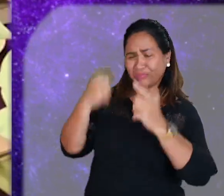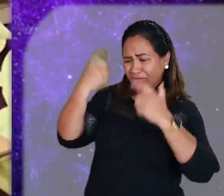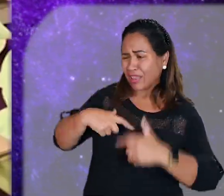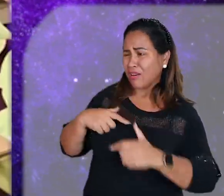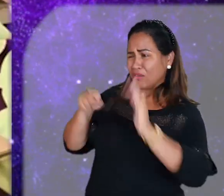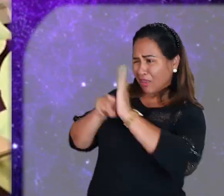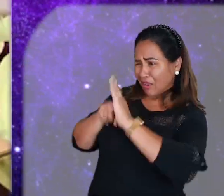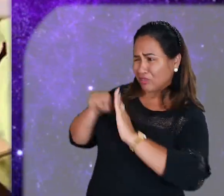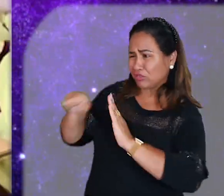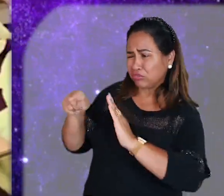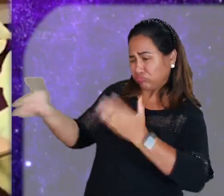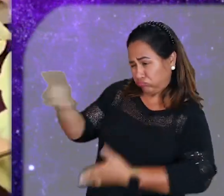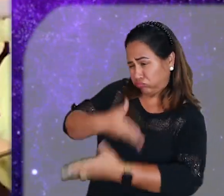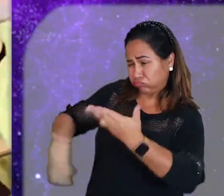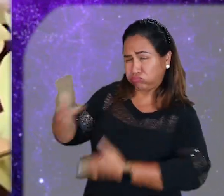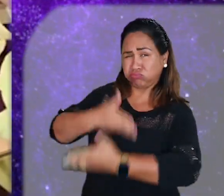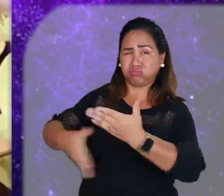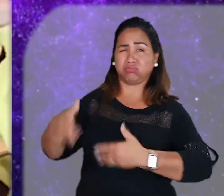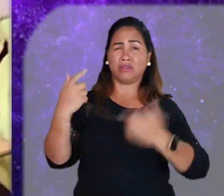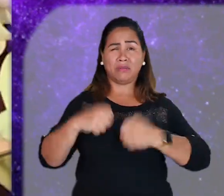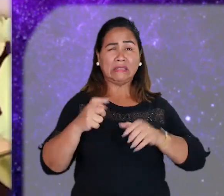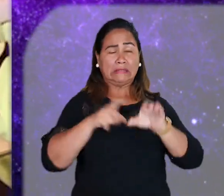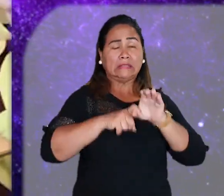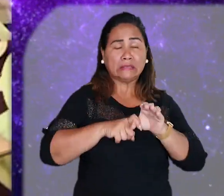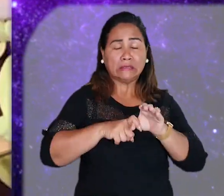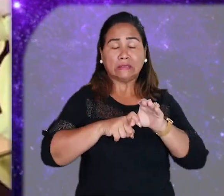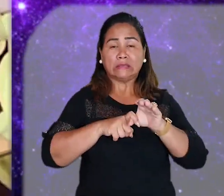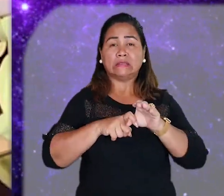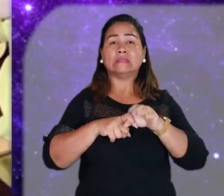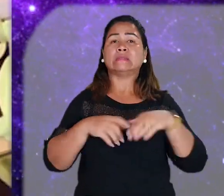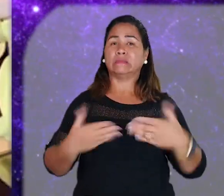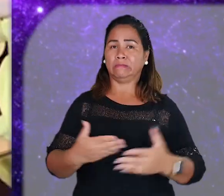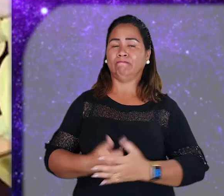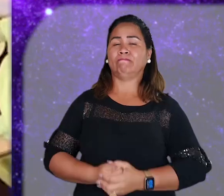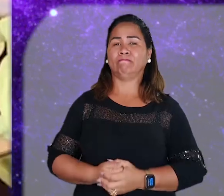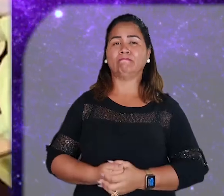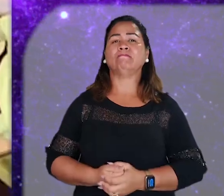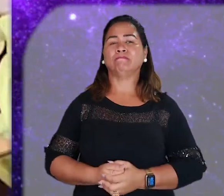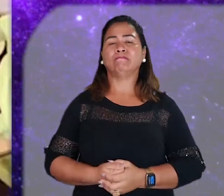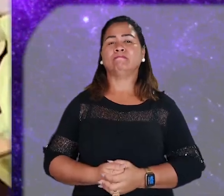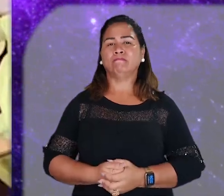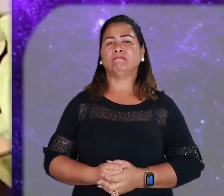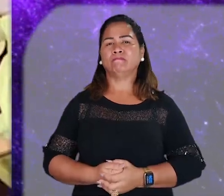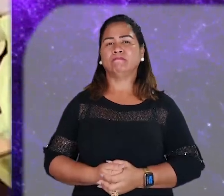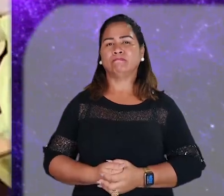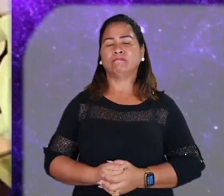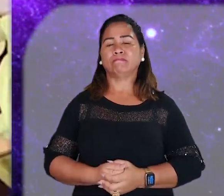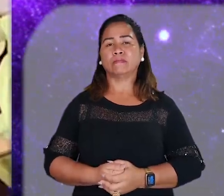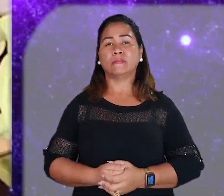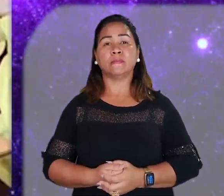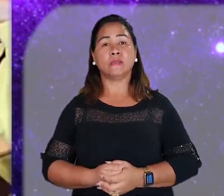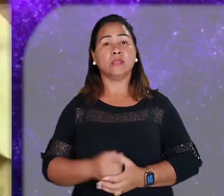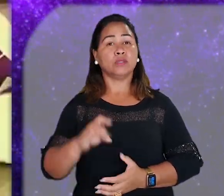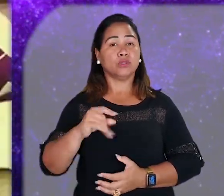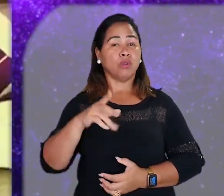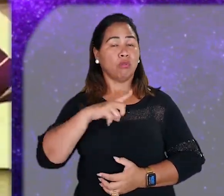um comportamento do teu chefe do teu marido da tua esposa tua mãe do teu pai do teu filho não importa quem seja